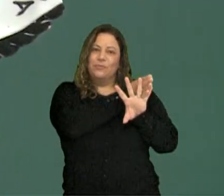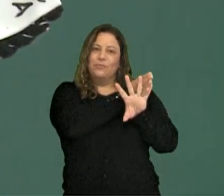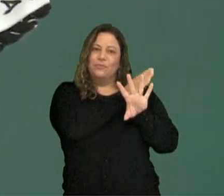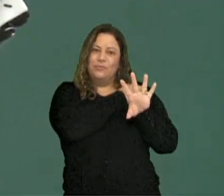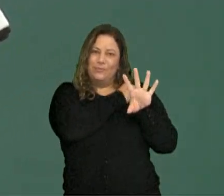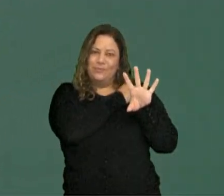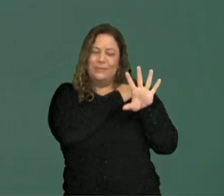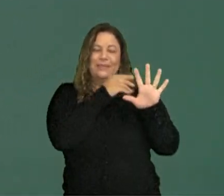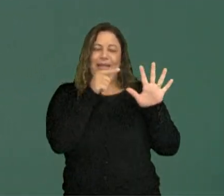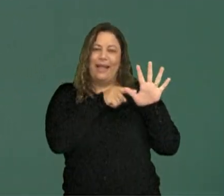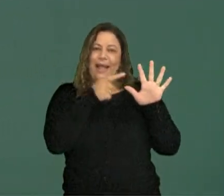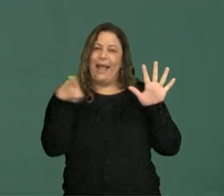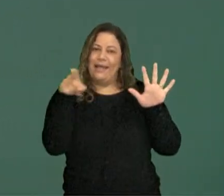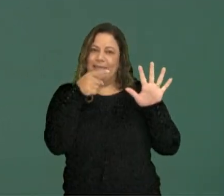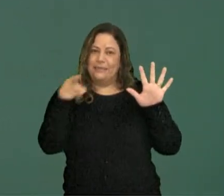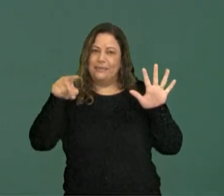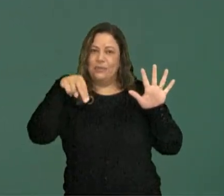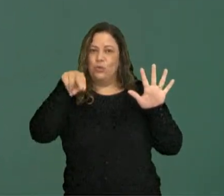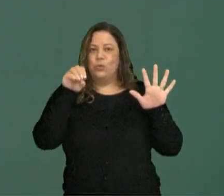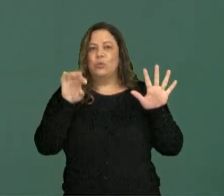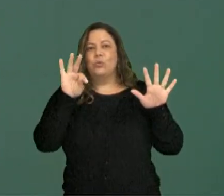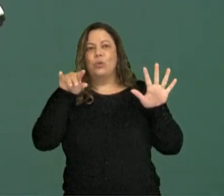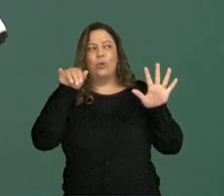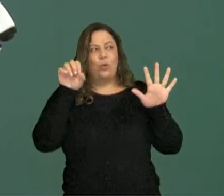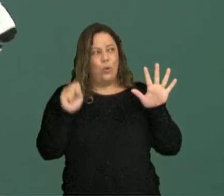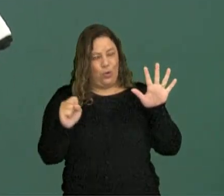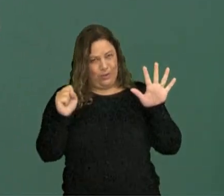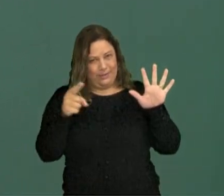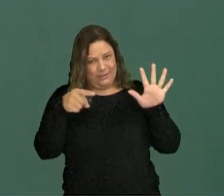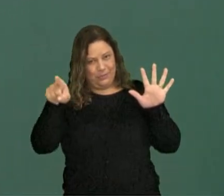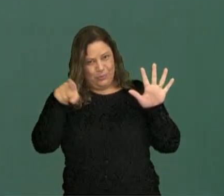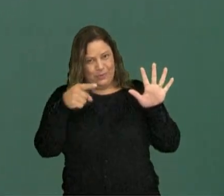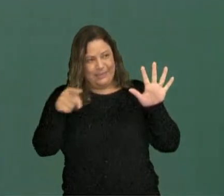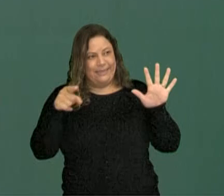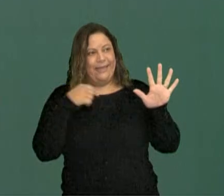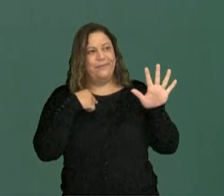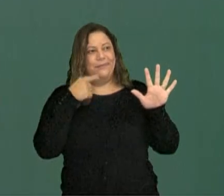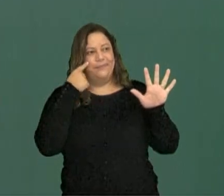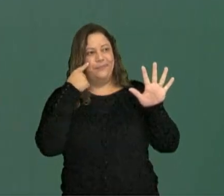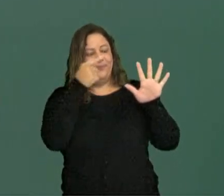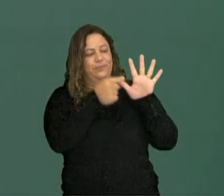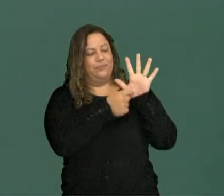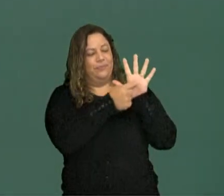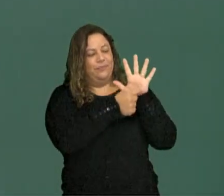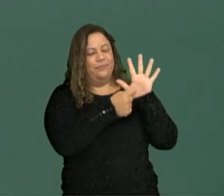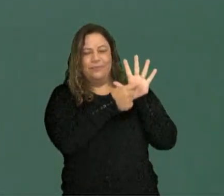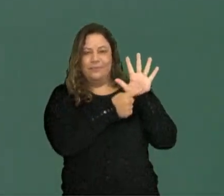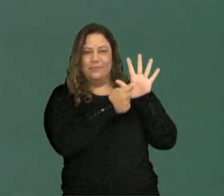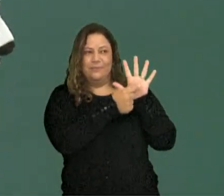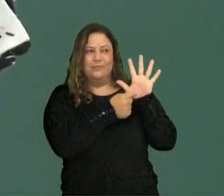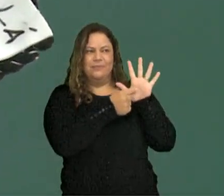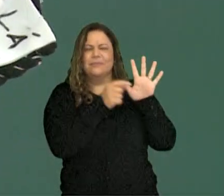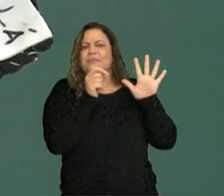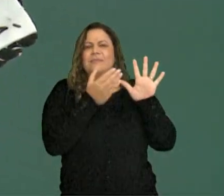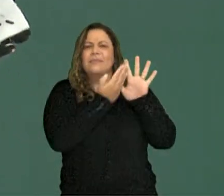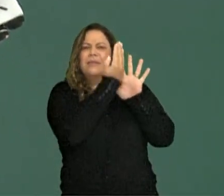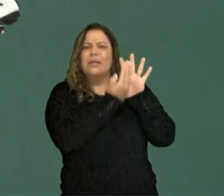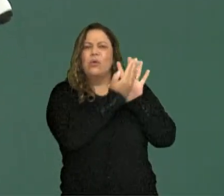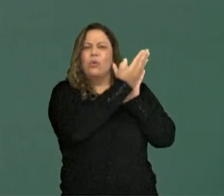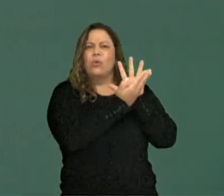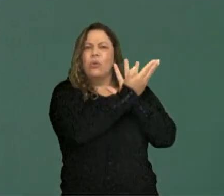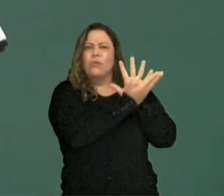notas musicais. Então, sempre vai ter uma chave aqui que vai, né, iniciar e dizer para onde a gente vai na